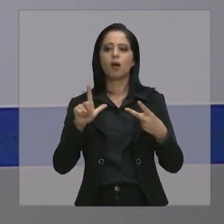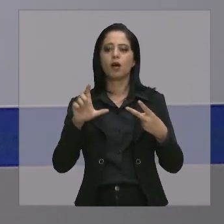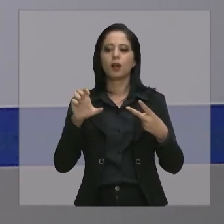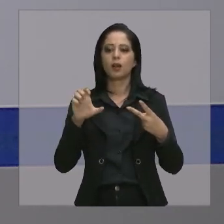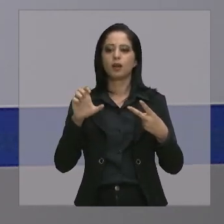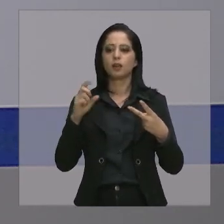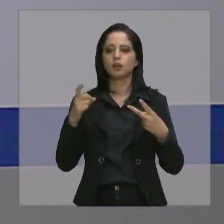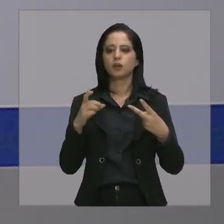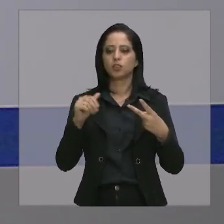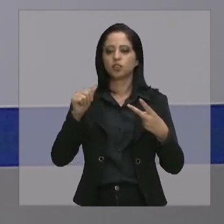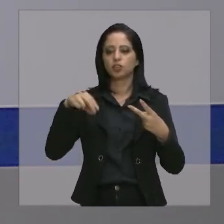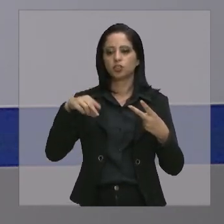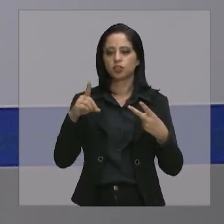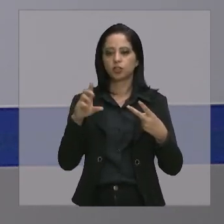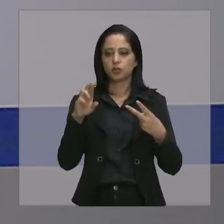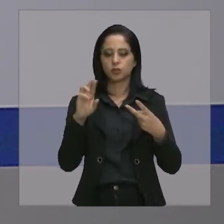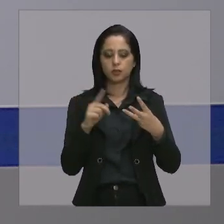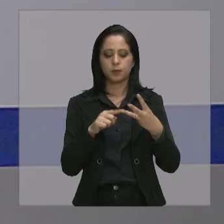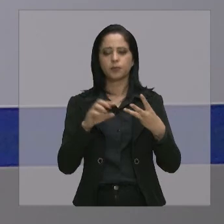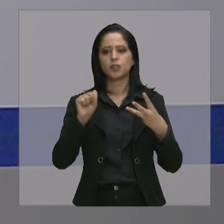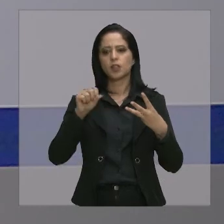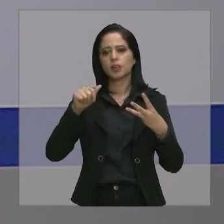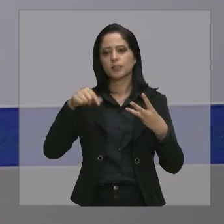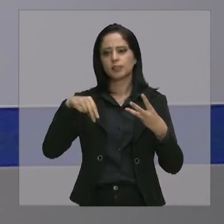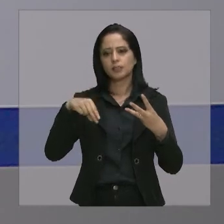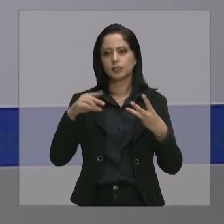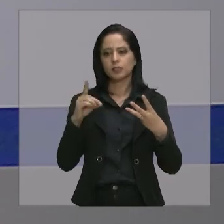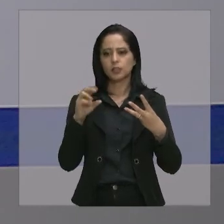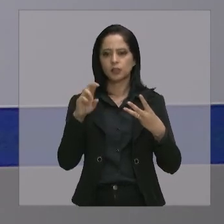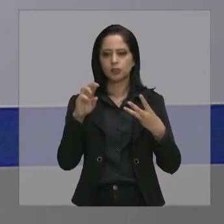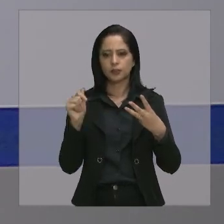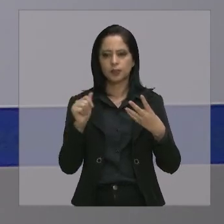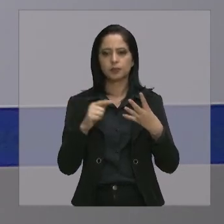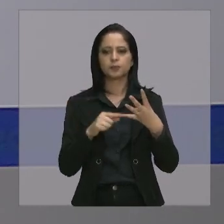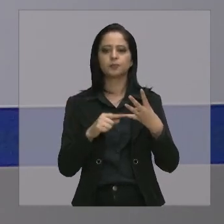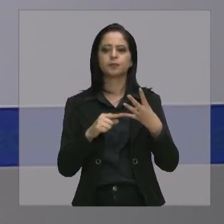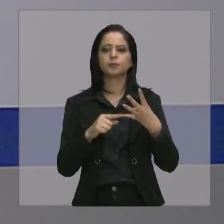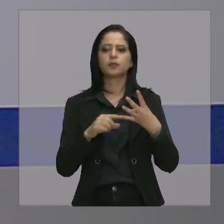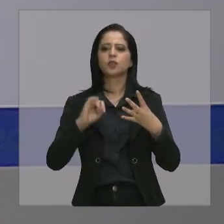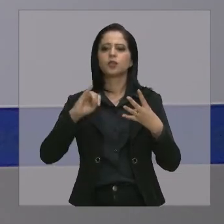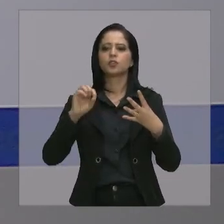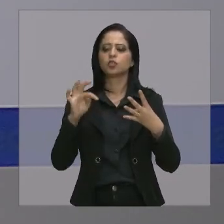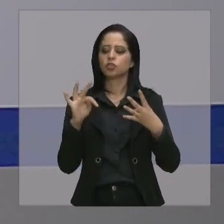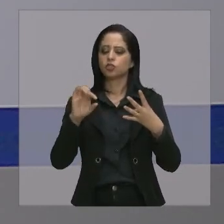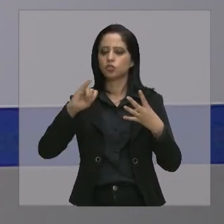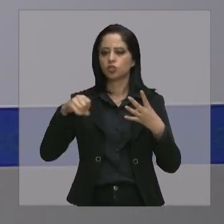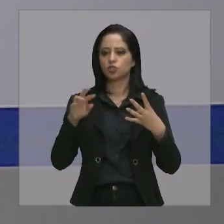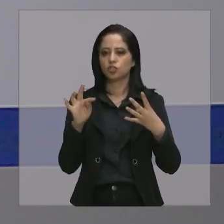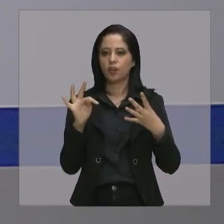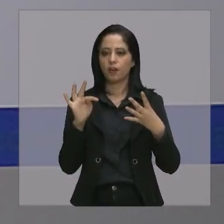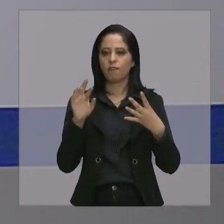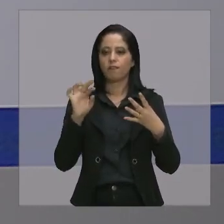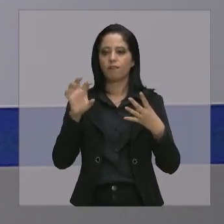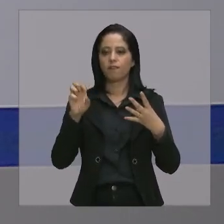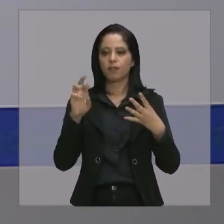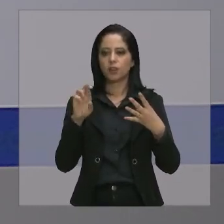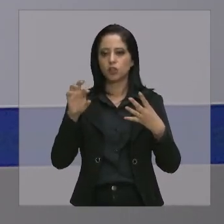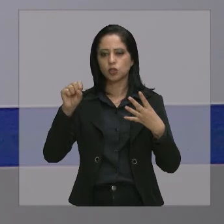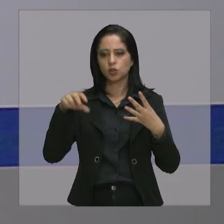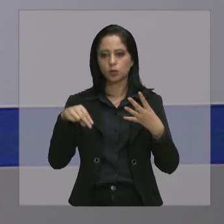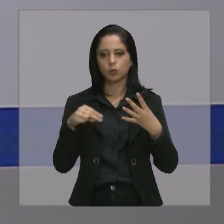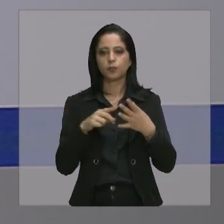Xandão, Sandra Maria do Nascimento Rodrigues, Jefferson de Souza Fonseca, Fábio